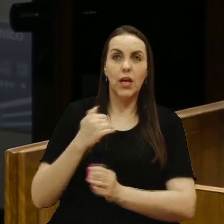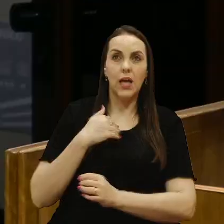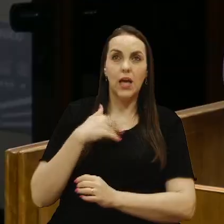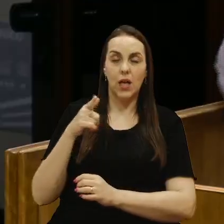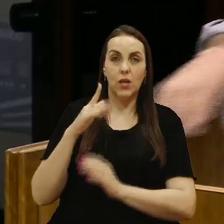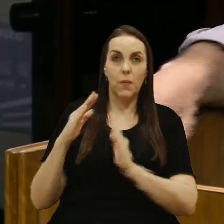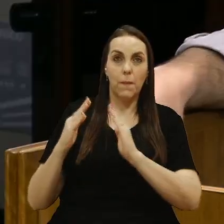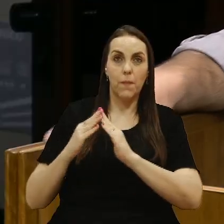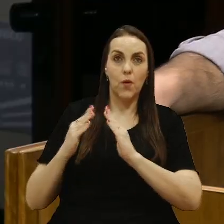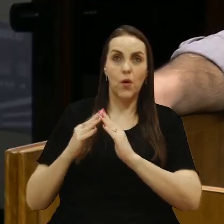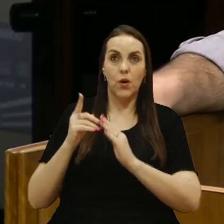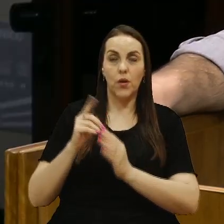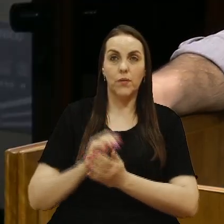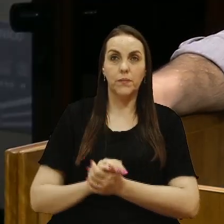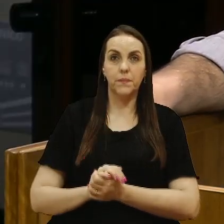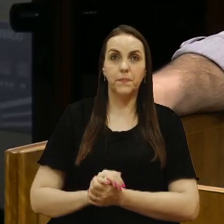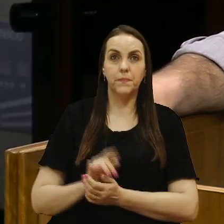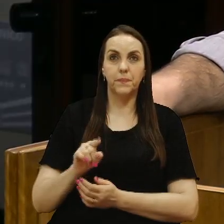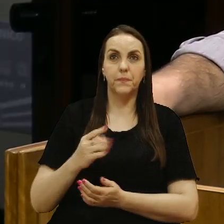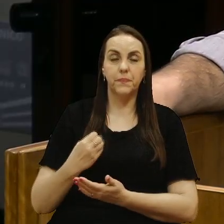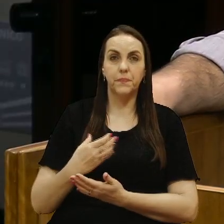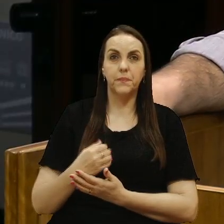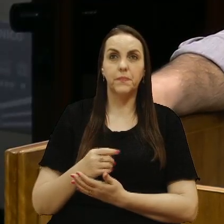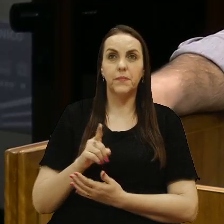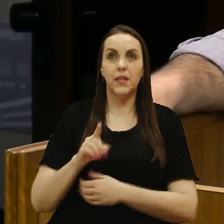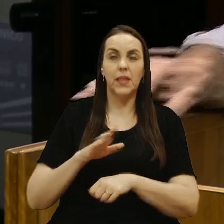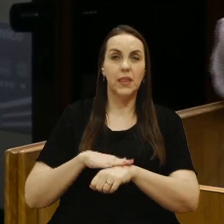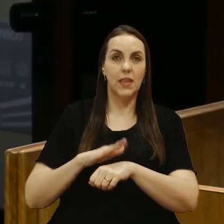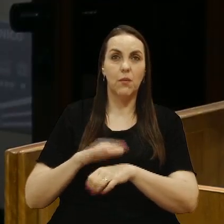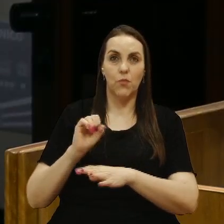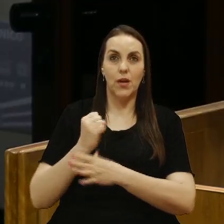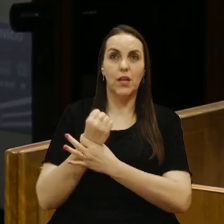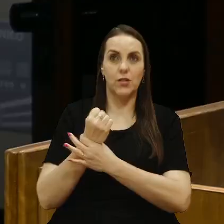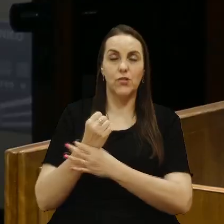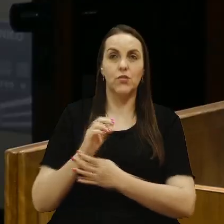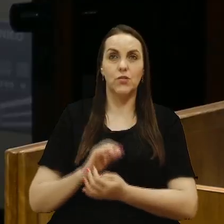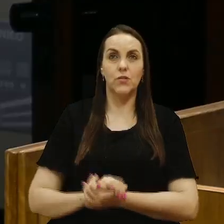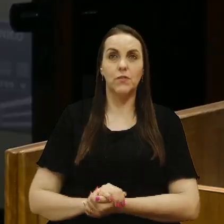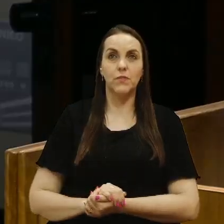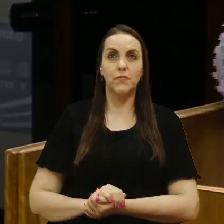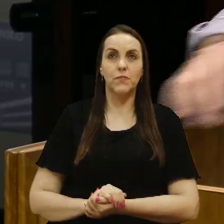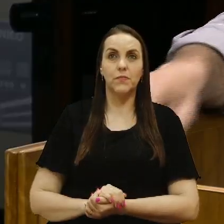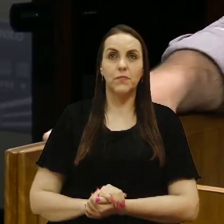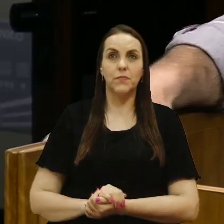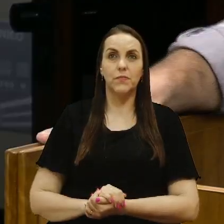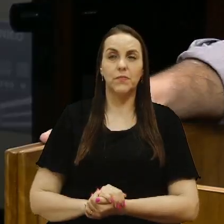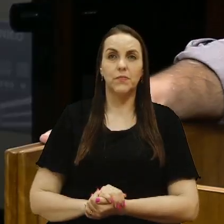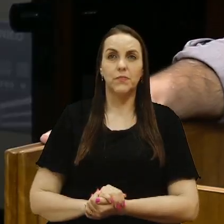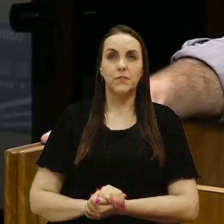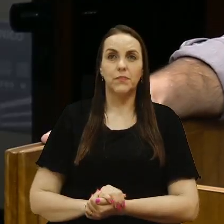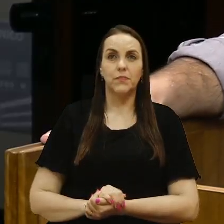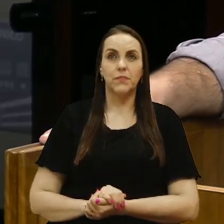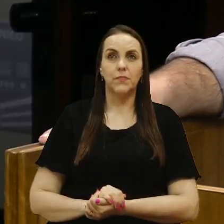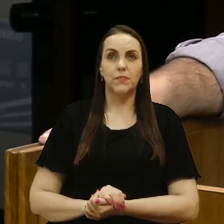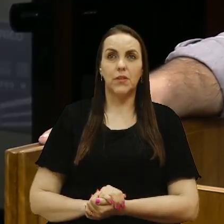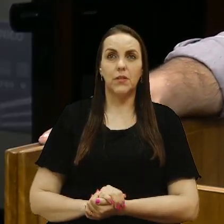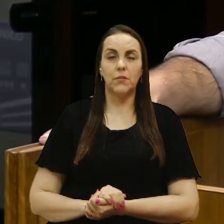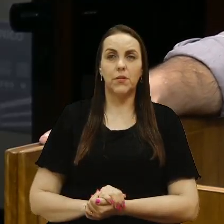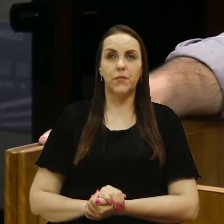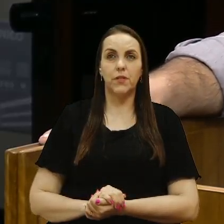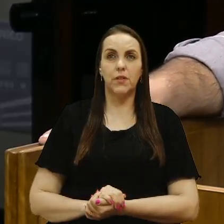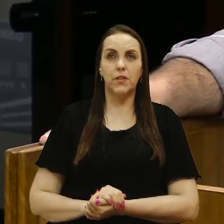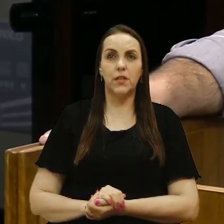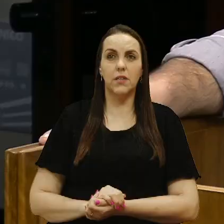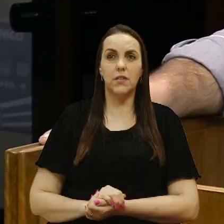orador aqui e tem gente interrompendo. Seu tempo está garantido, vereador Ramon, por favor, nobres colegas. Então,